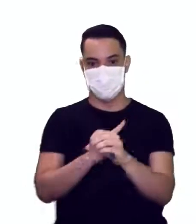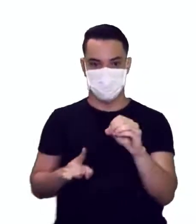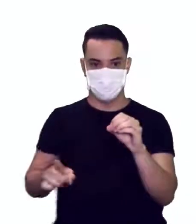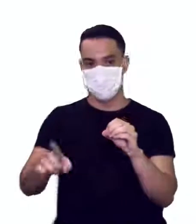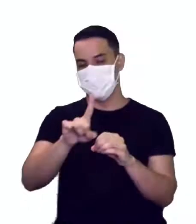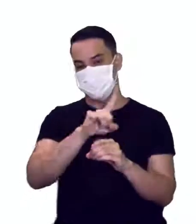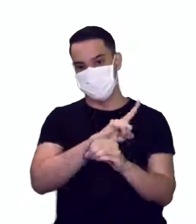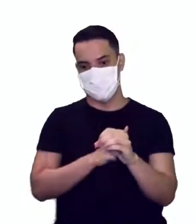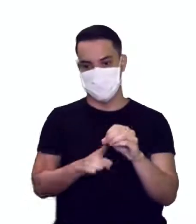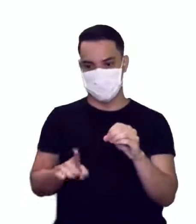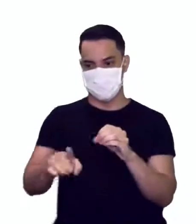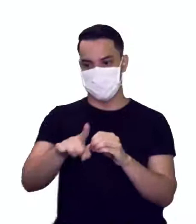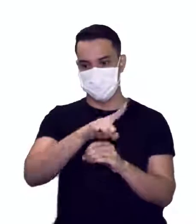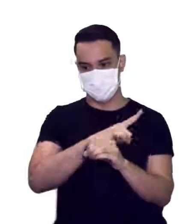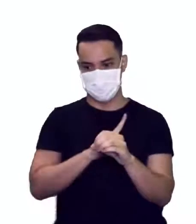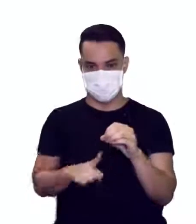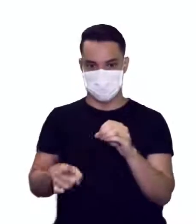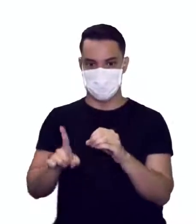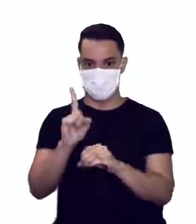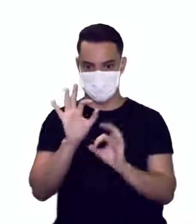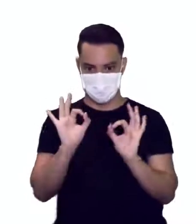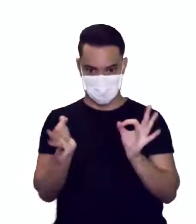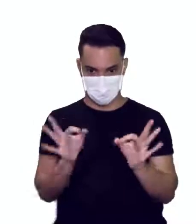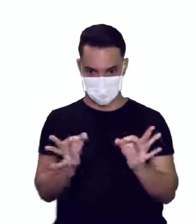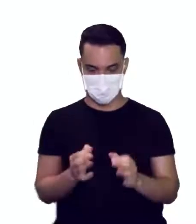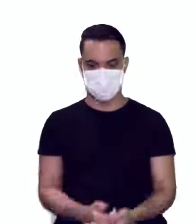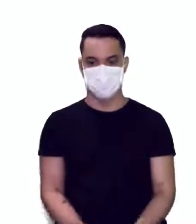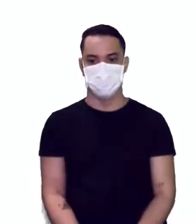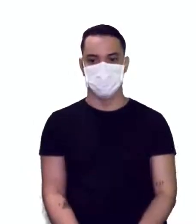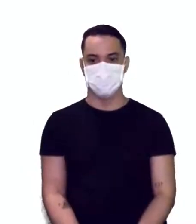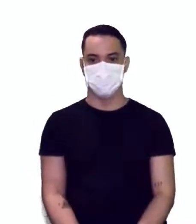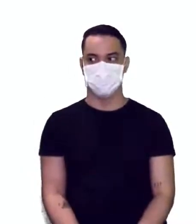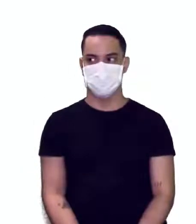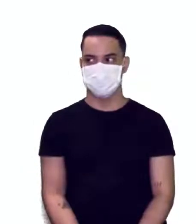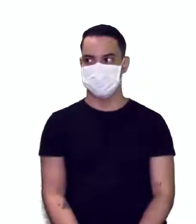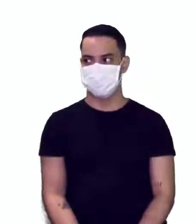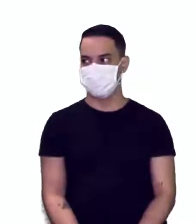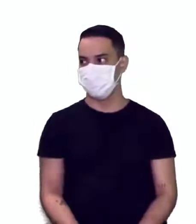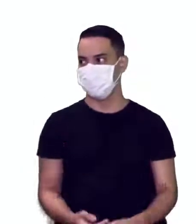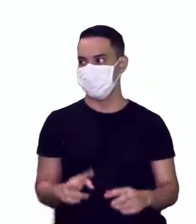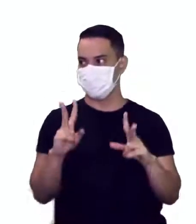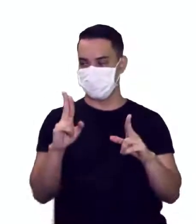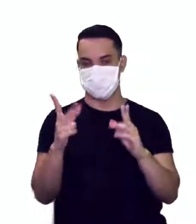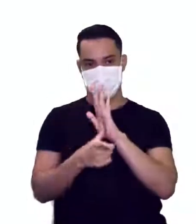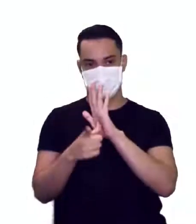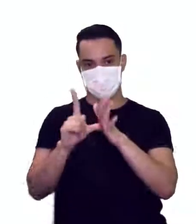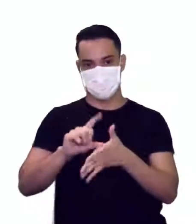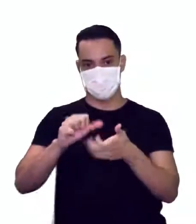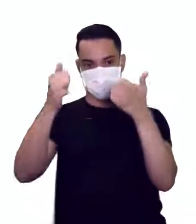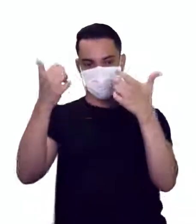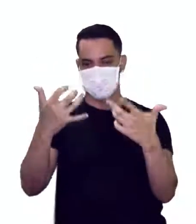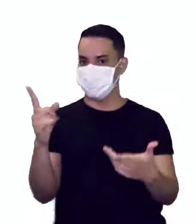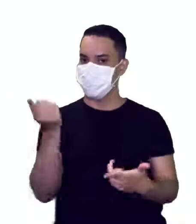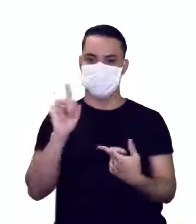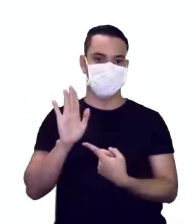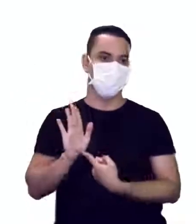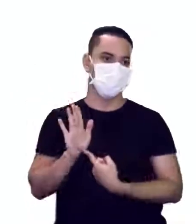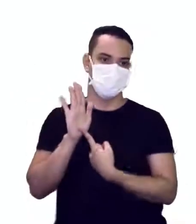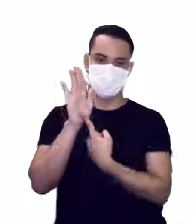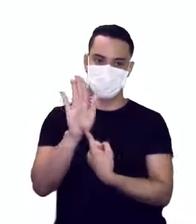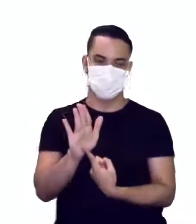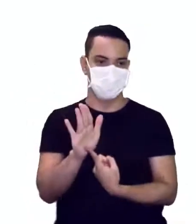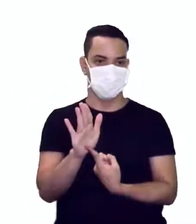suas camadinhas lá na eletrosfera, ok? Ali, como eu falei para vocês, não mostra mais